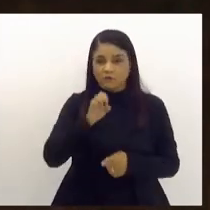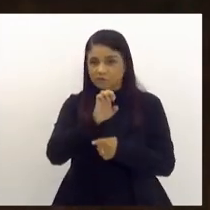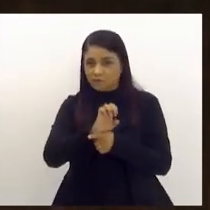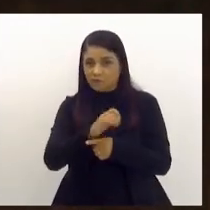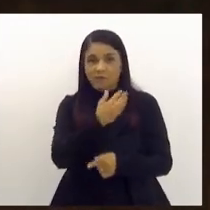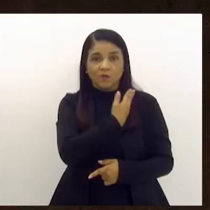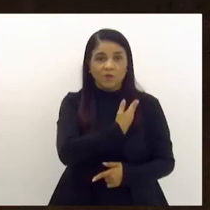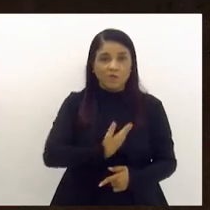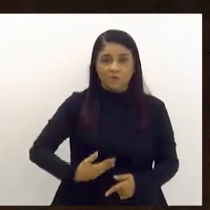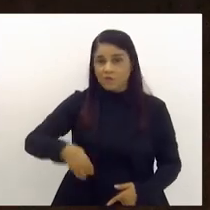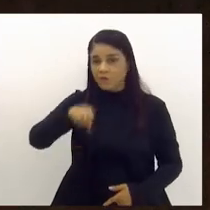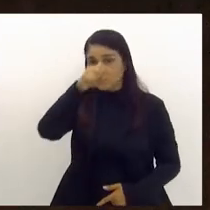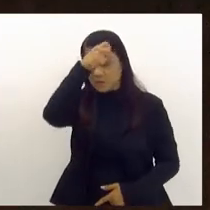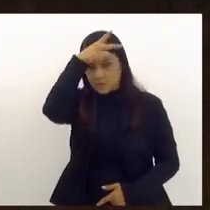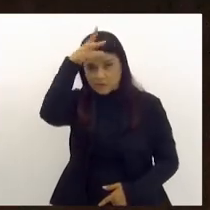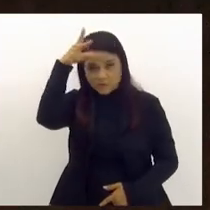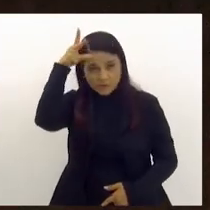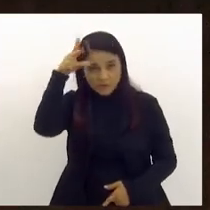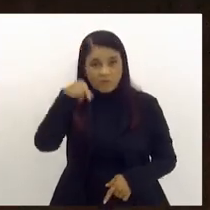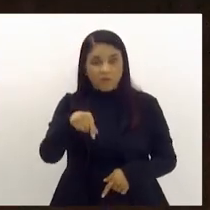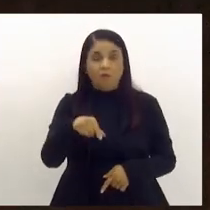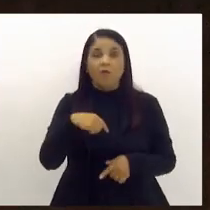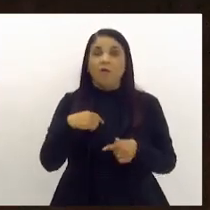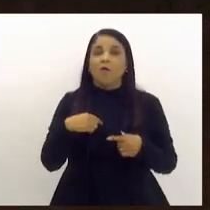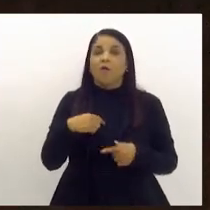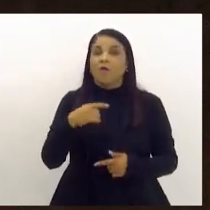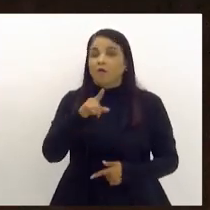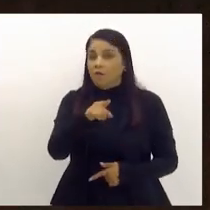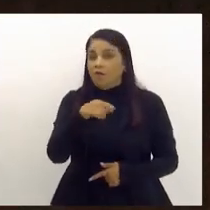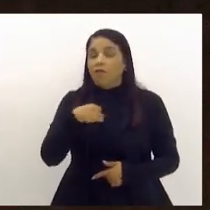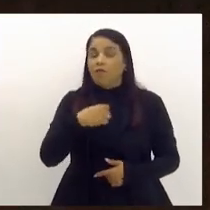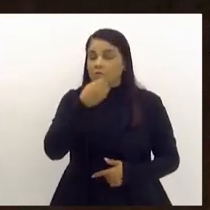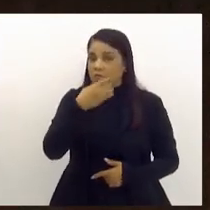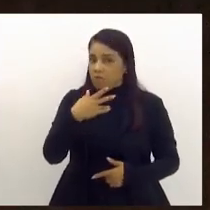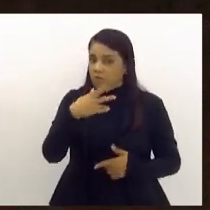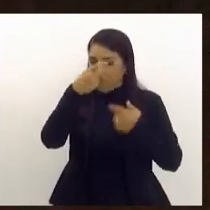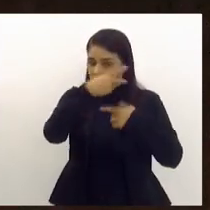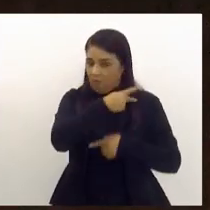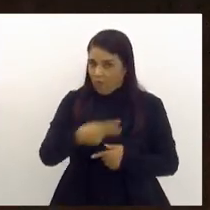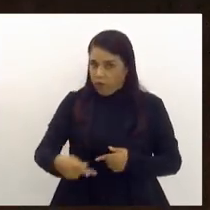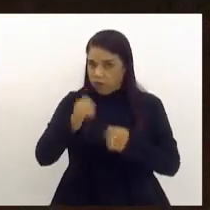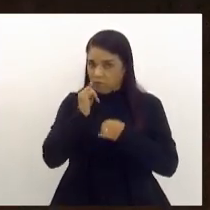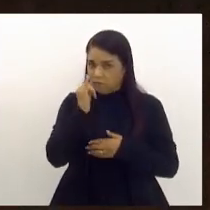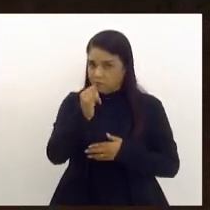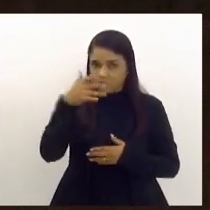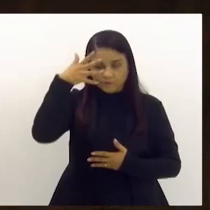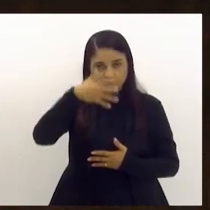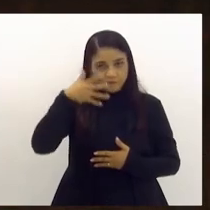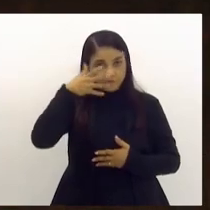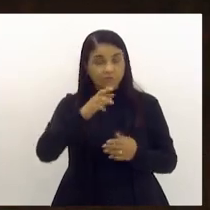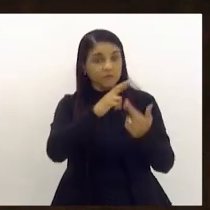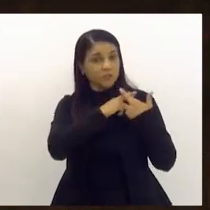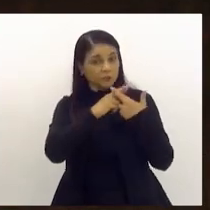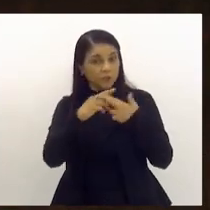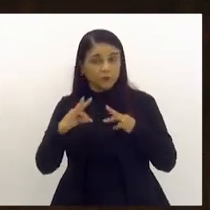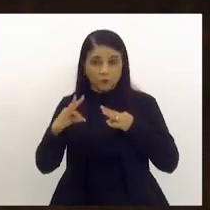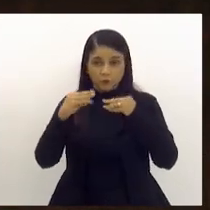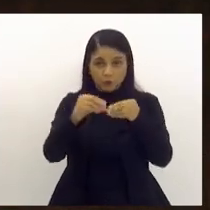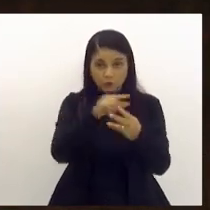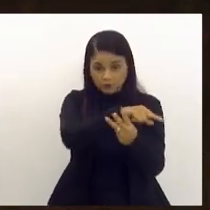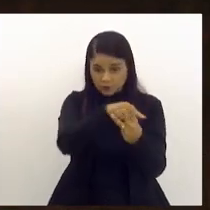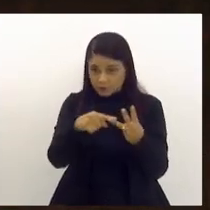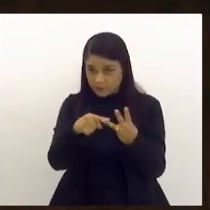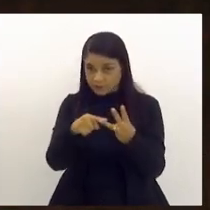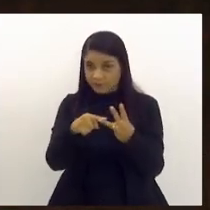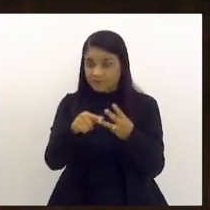governo municipal. E acho que, como bem Vossa Excelência trouxe aqui, que é uma responsabilidade de todos nós, que